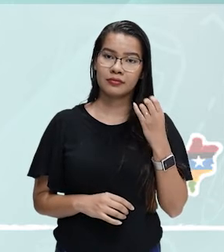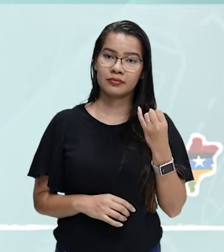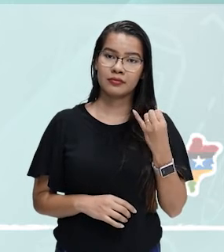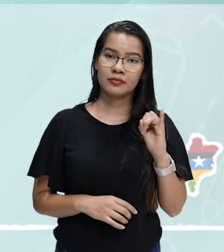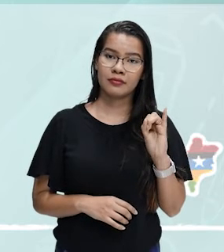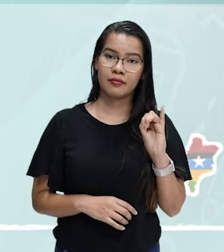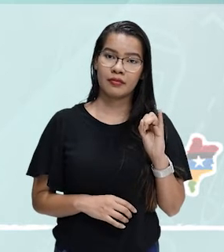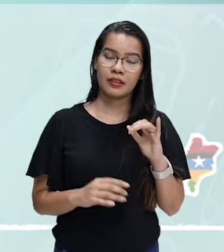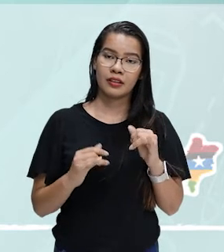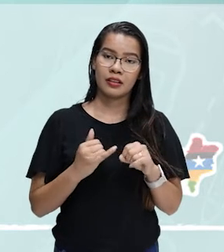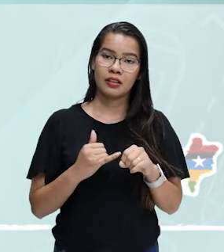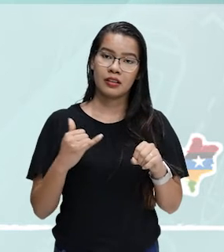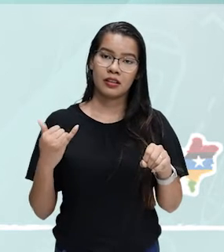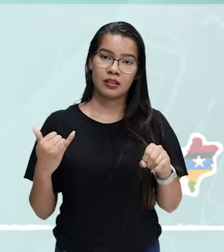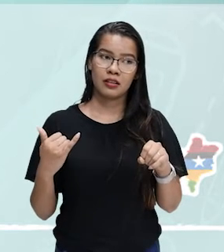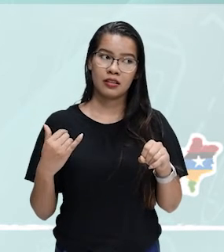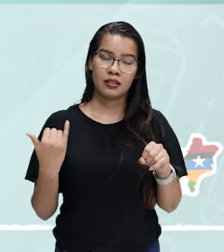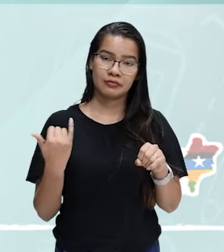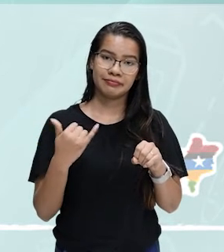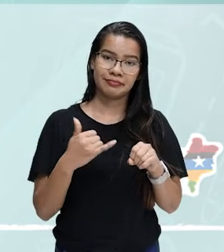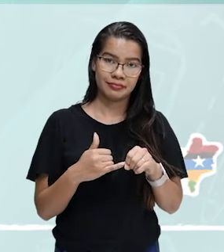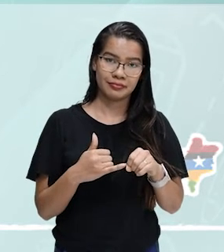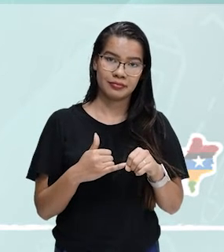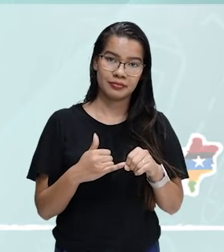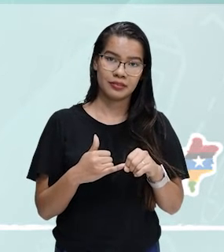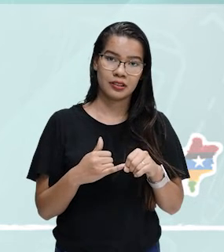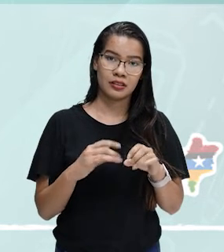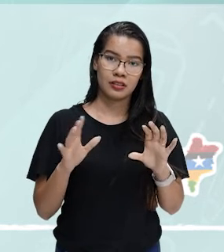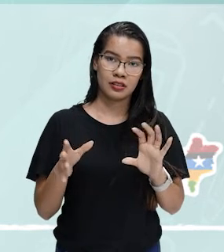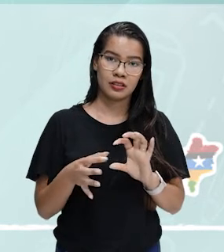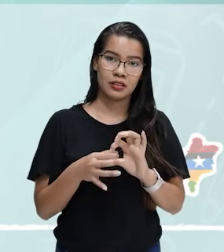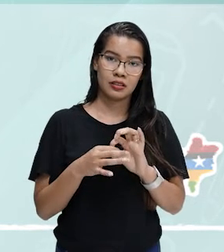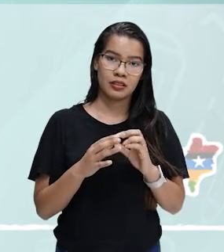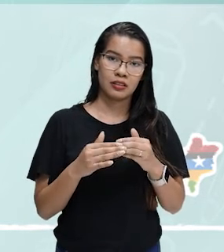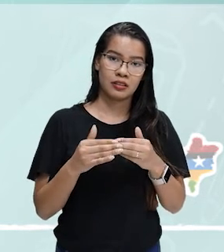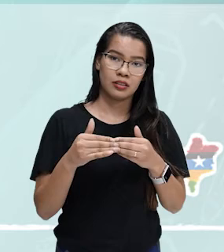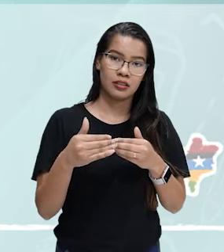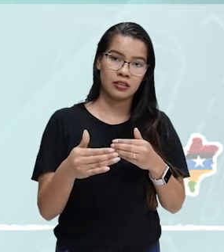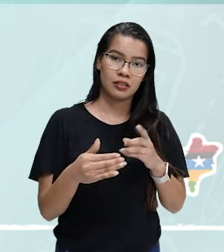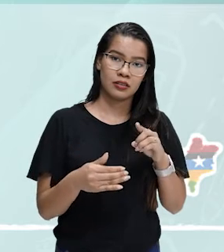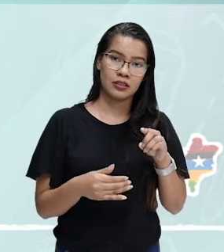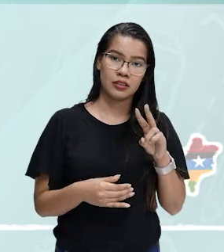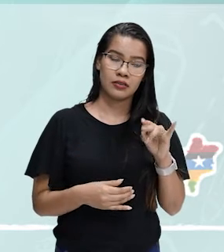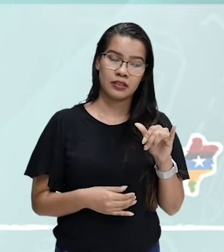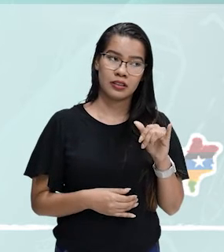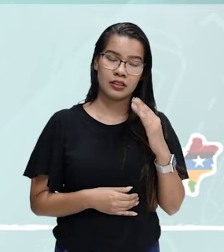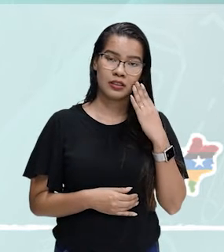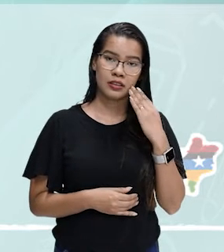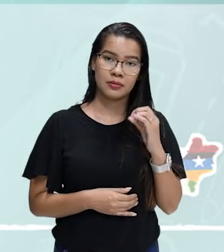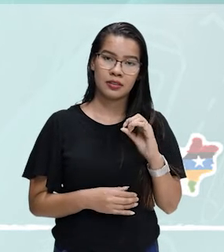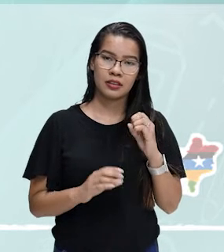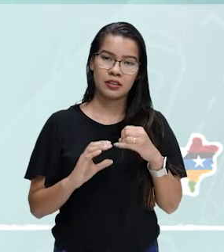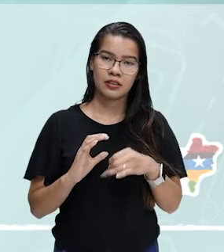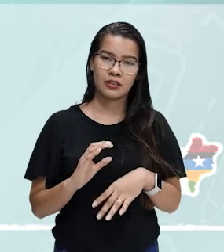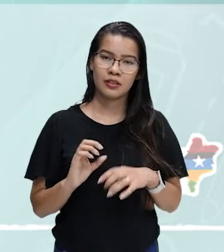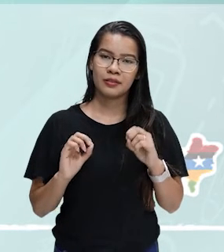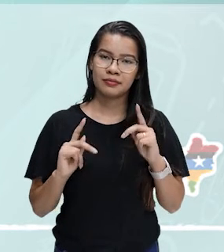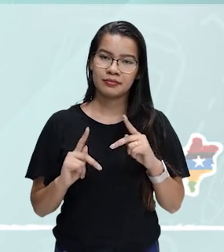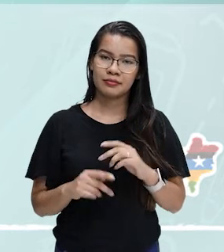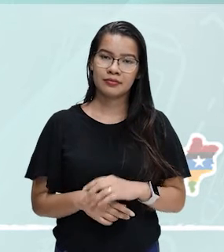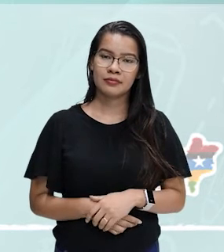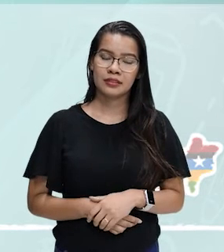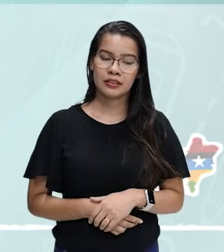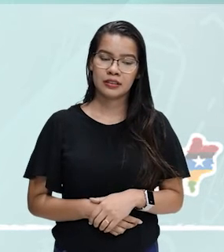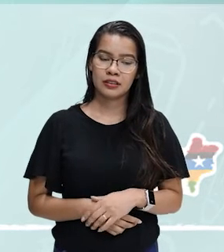ele é um verbo transitivo, direto, transitivo, indireto, verbo de ligação, e assim sucessivamente aí você vai saber a classificação da oração